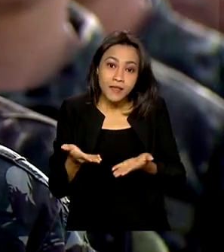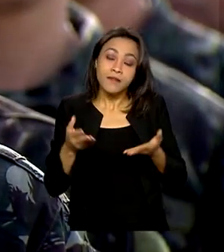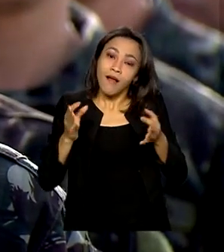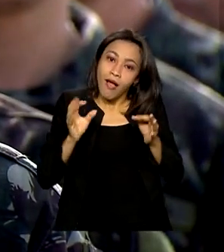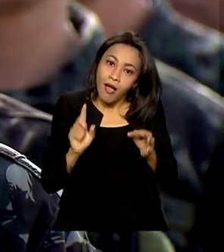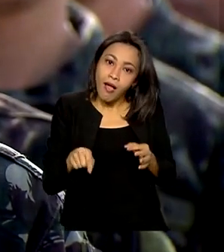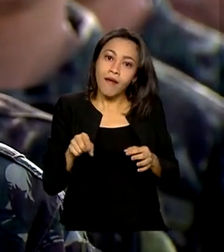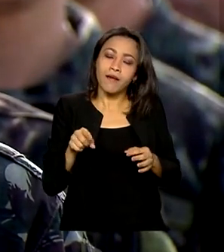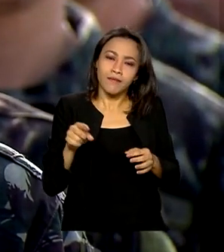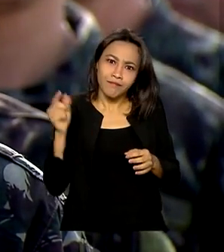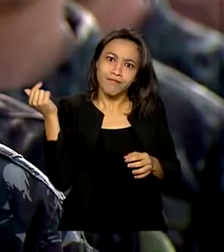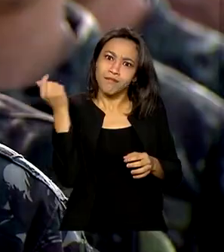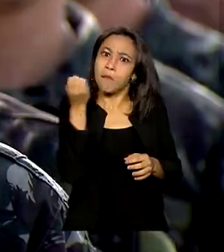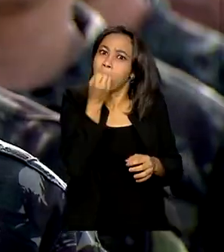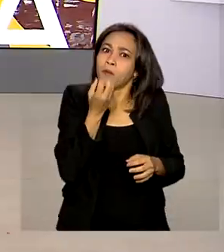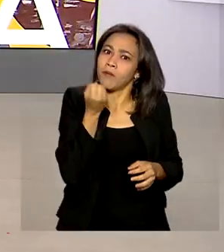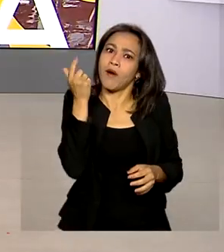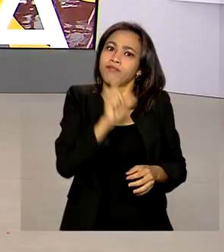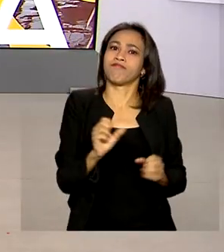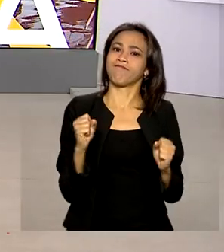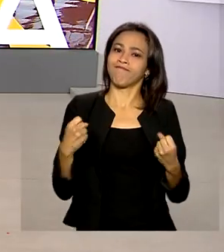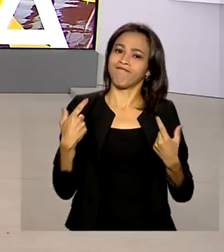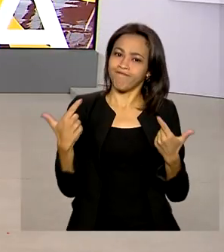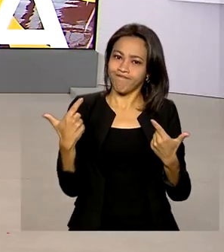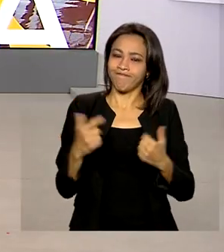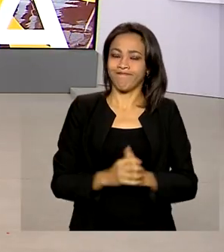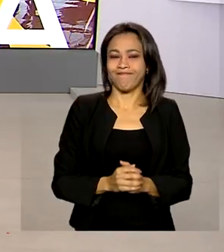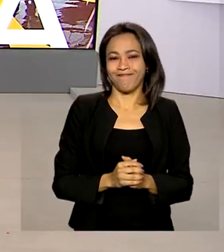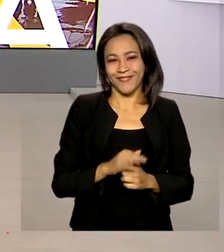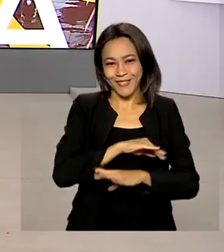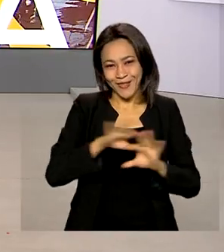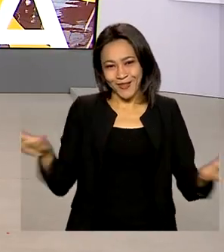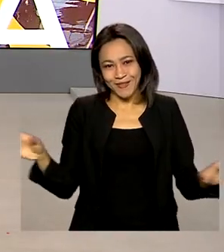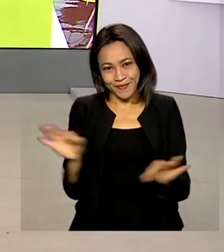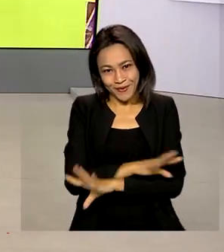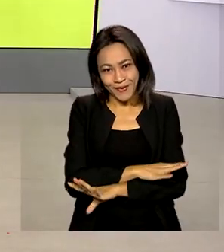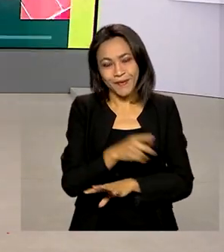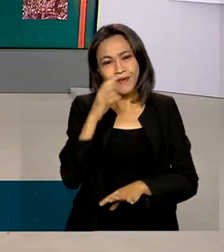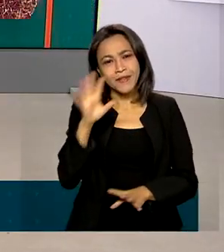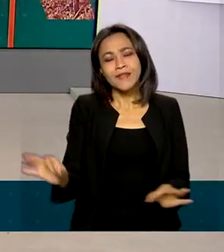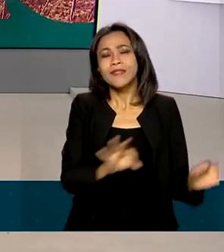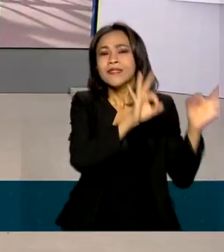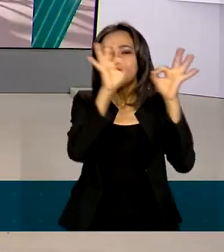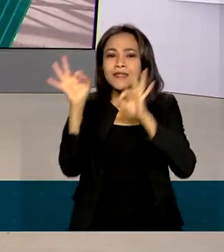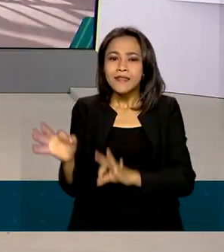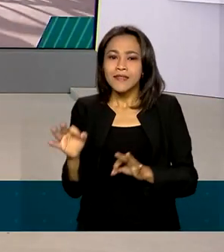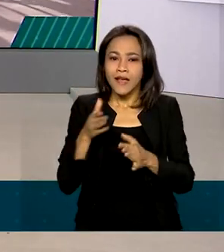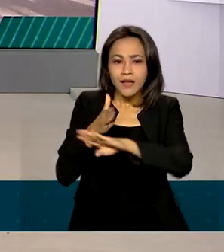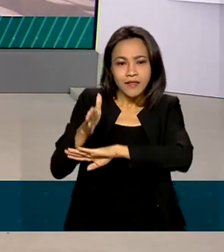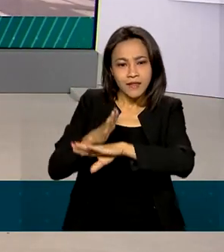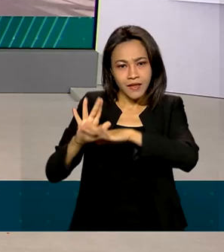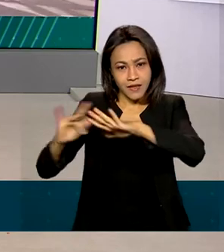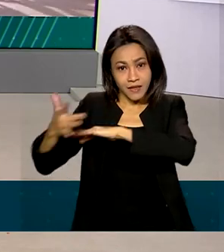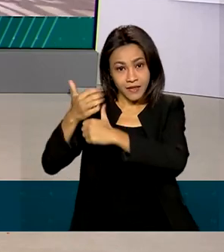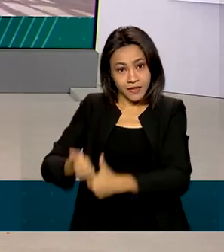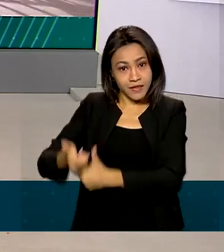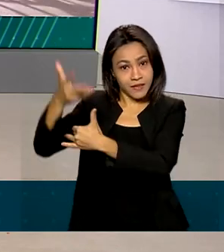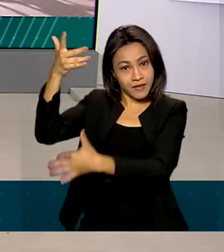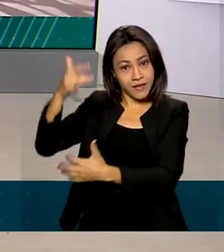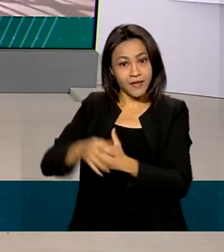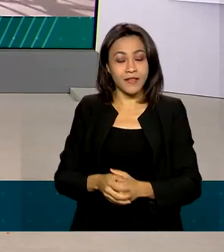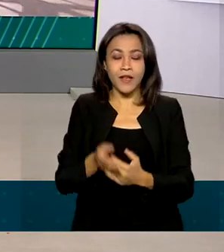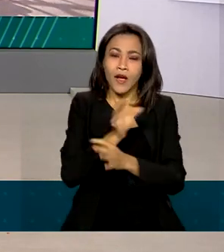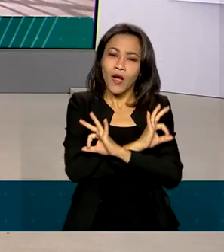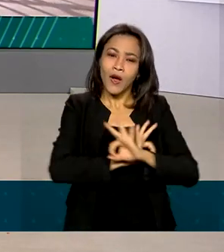justamente ela tem um ganho muito grande e a gente fica por aqui para rever as reportagens Acesse as redes sociais da TV